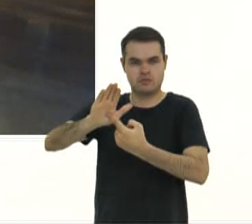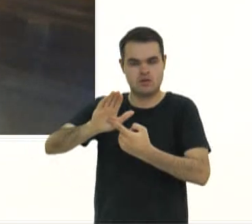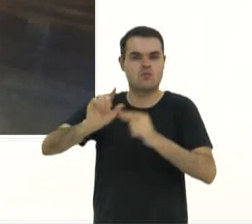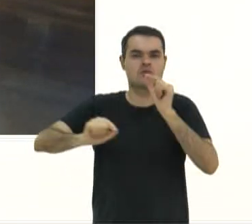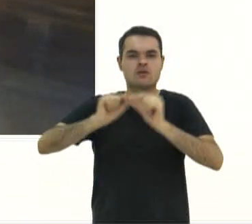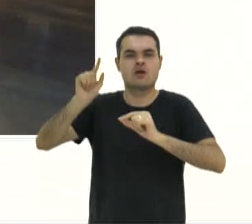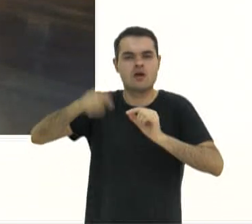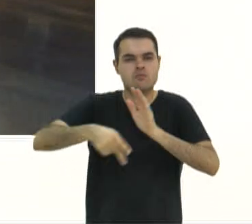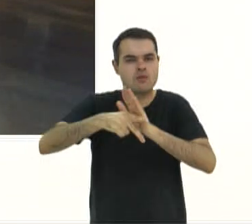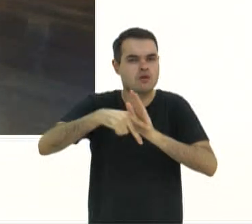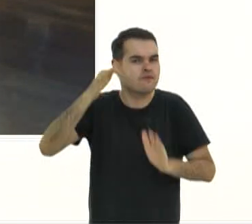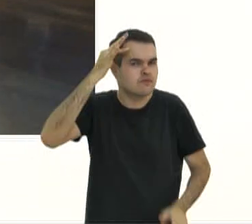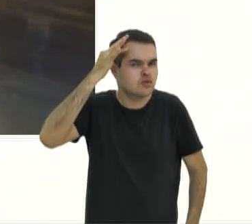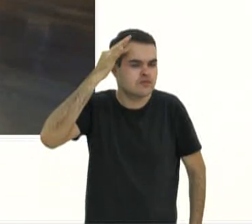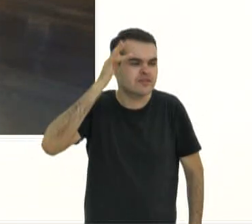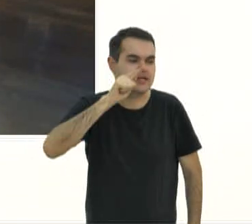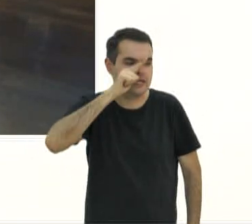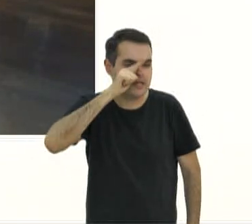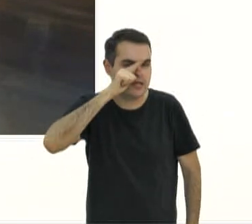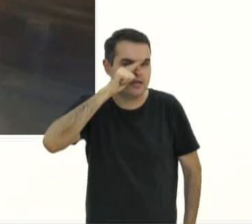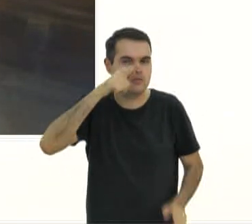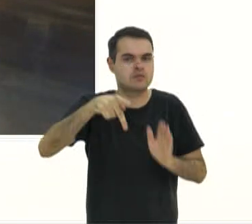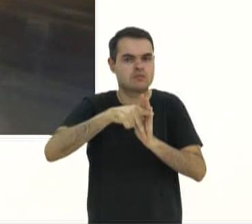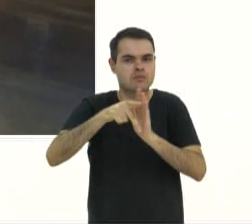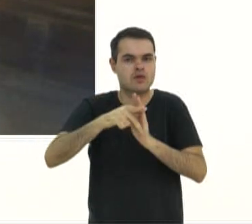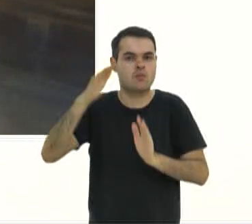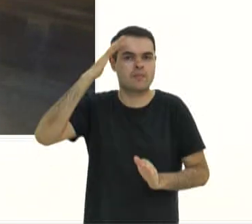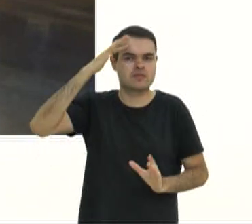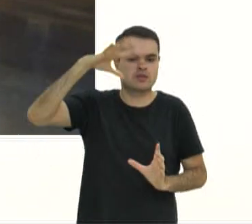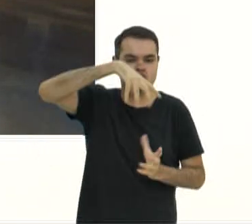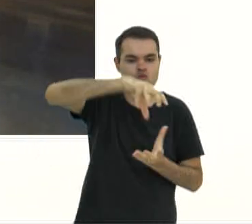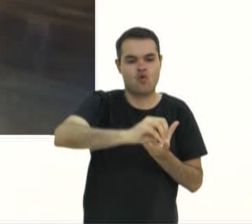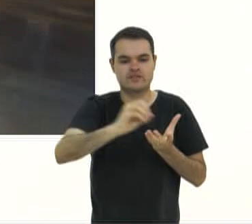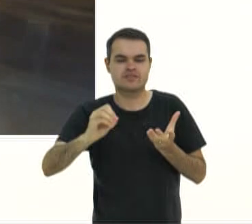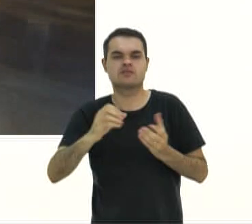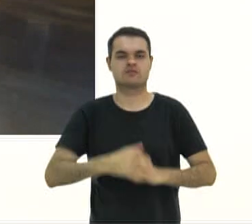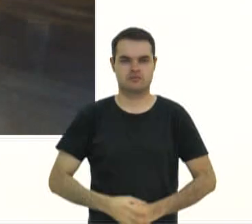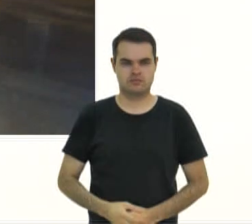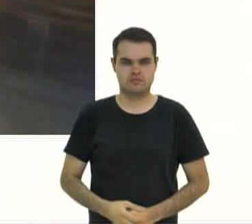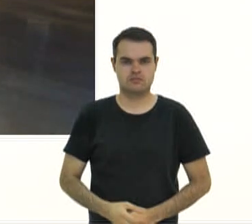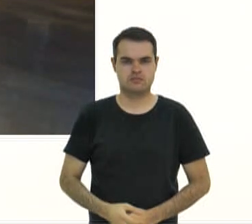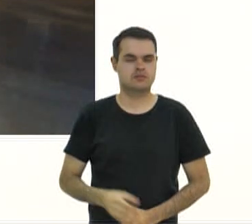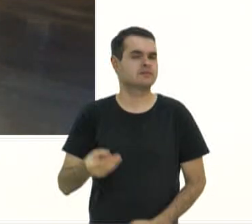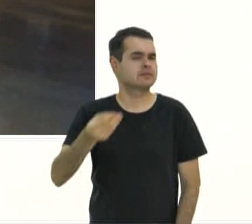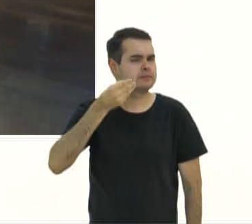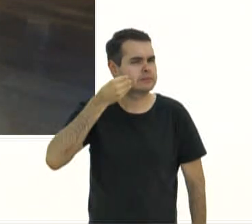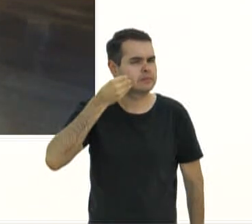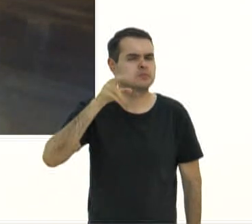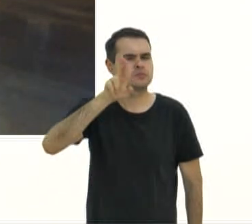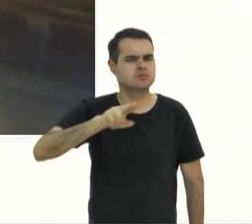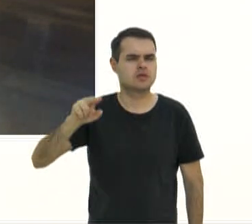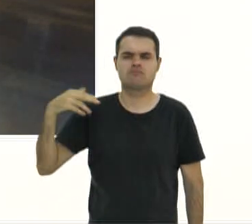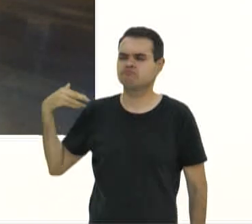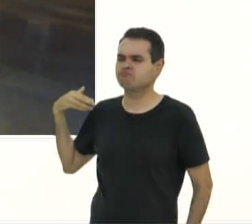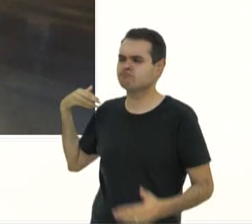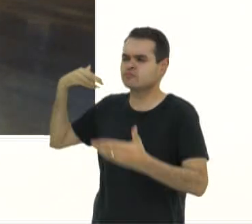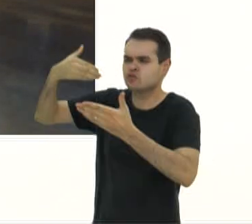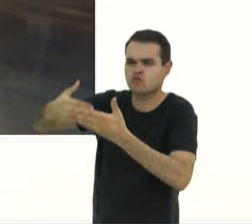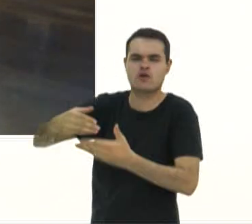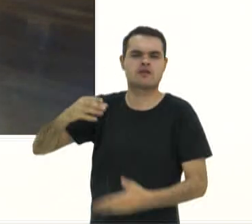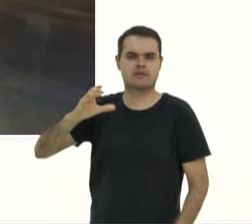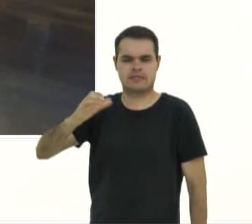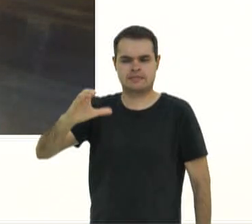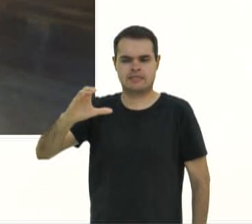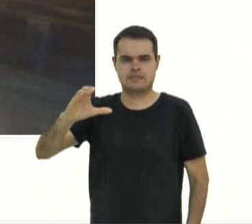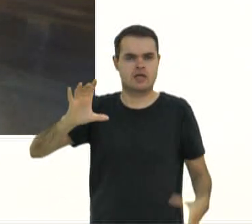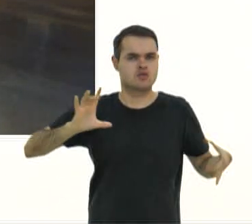E assim também para a gente representar o pensamento ocidental. E nós vamos tentar utilizar a história da ciência, junto com alguns